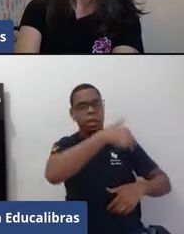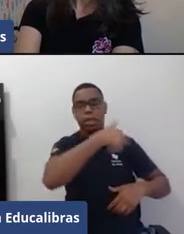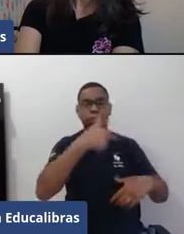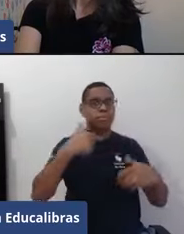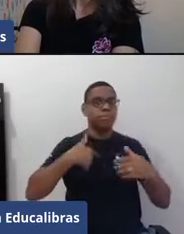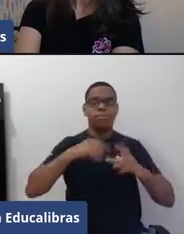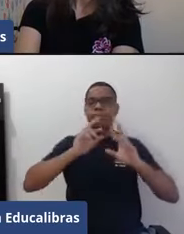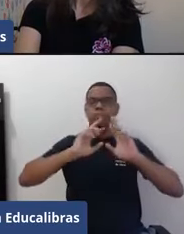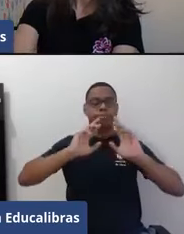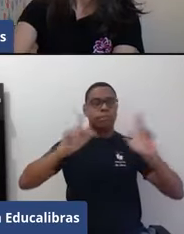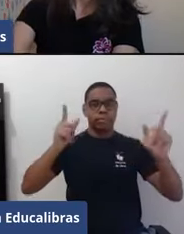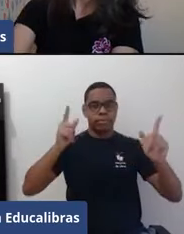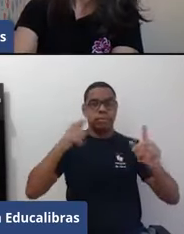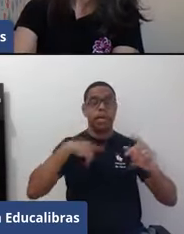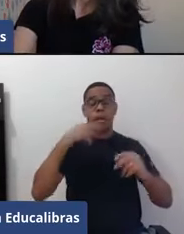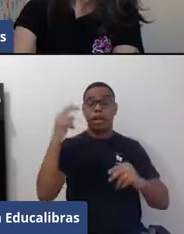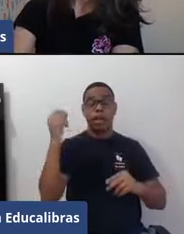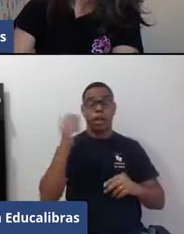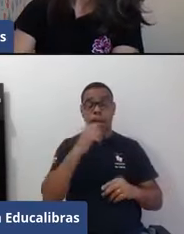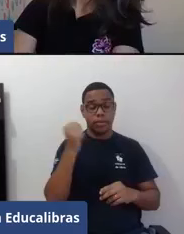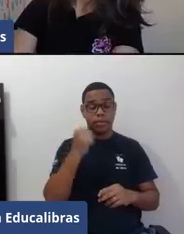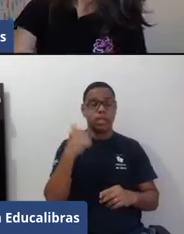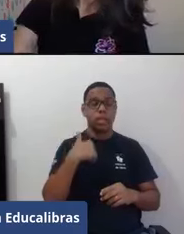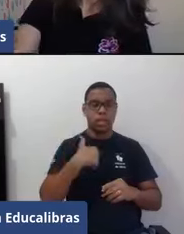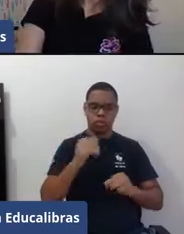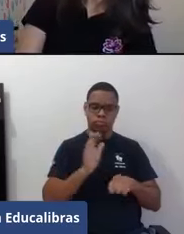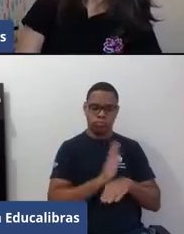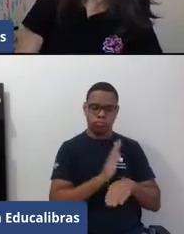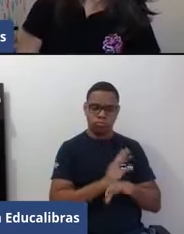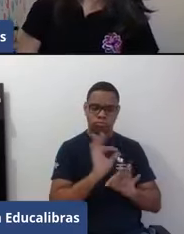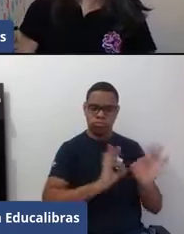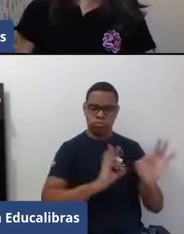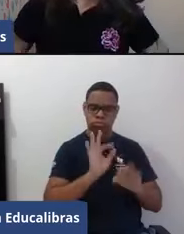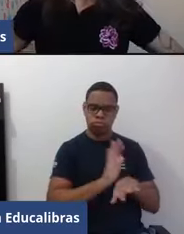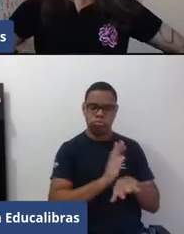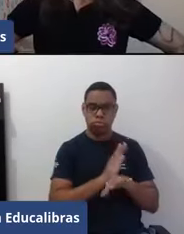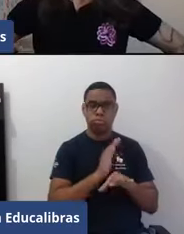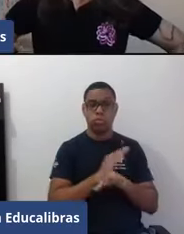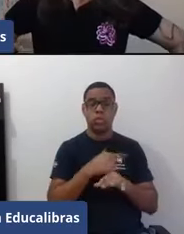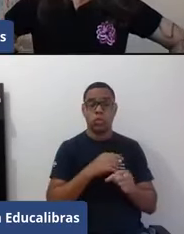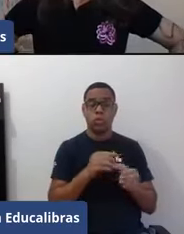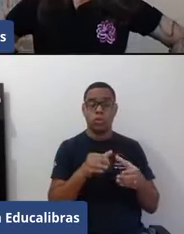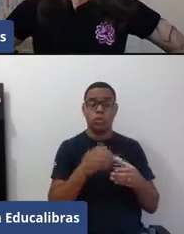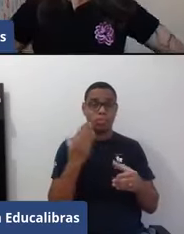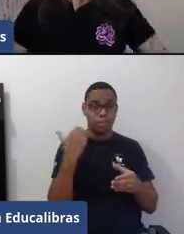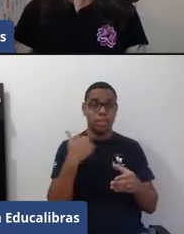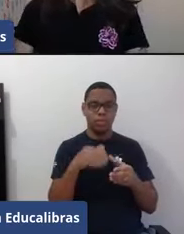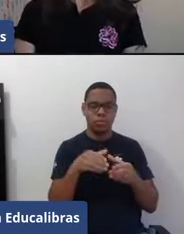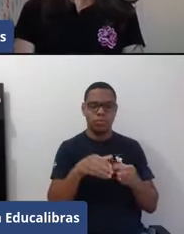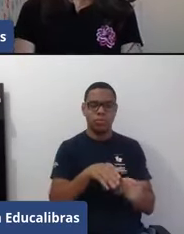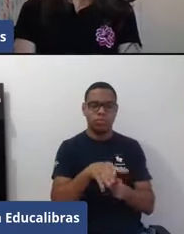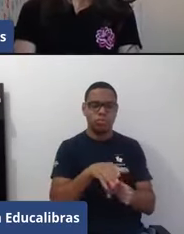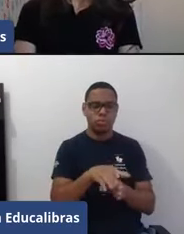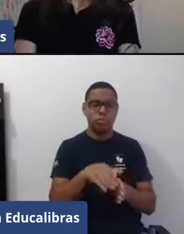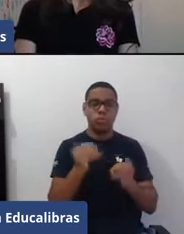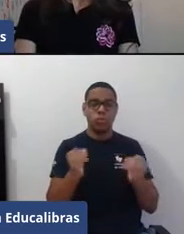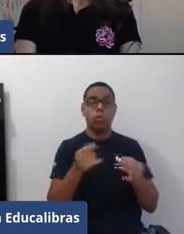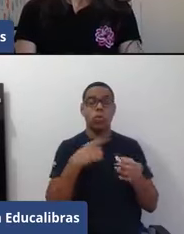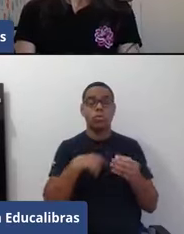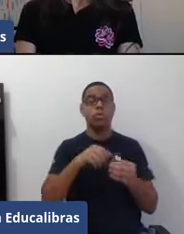que realmente é grave, e eu venho trabalhado lá atrás, na época do conselho, esse conceito de